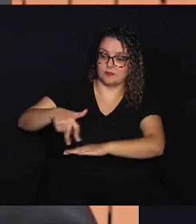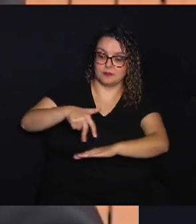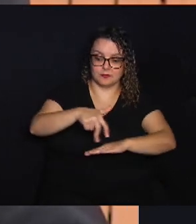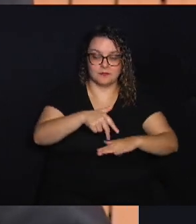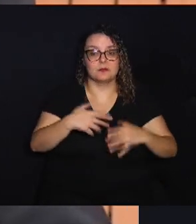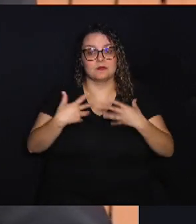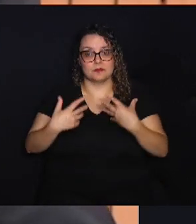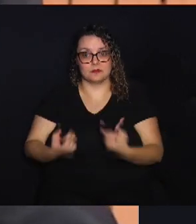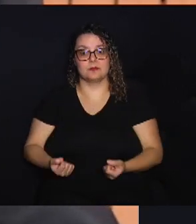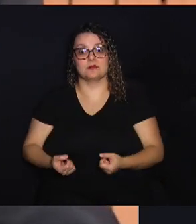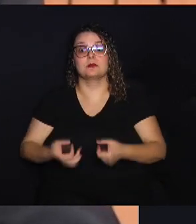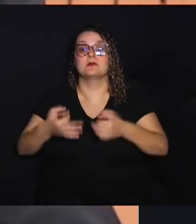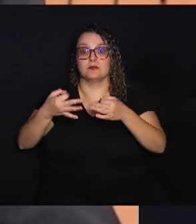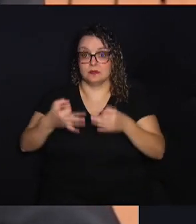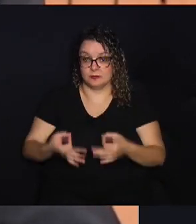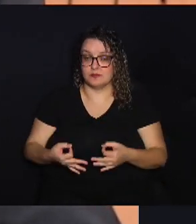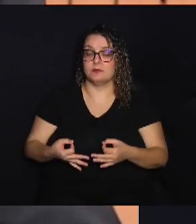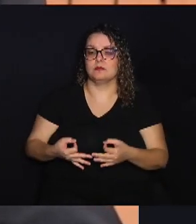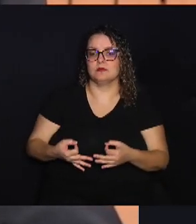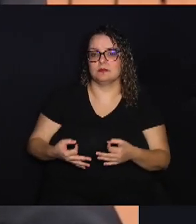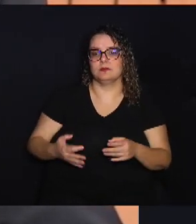essas justas homenagens,